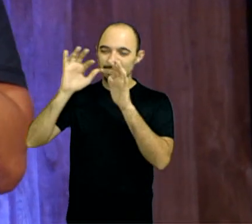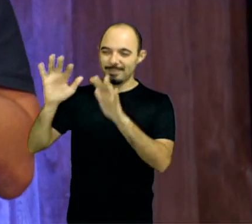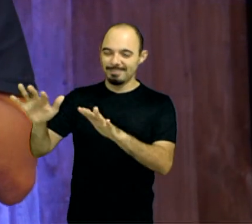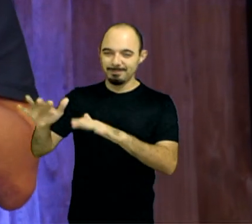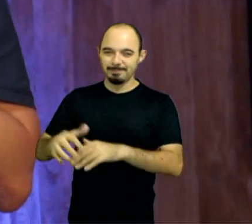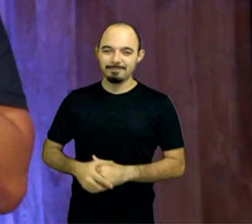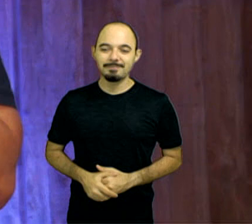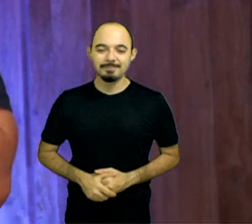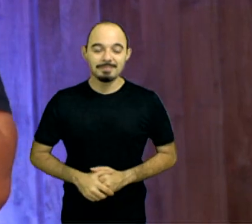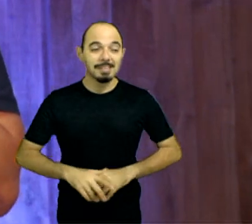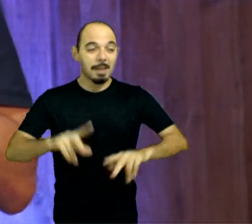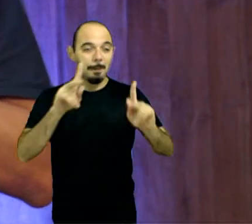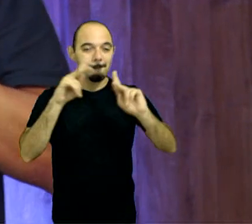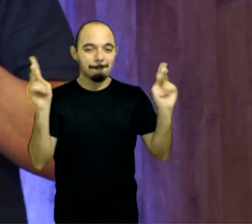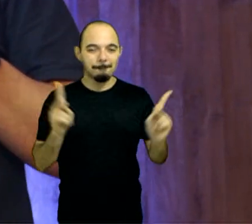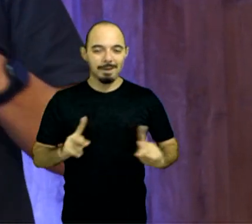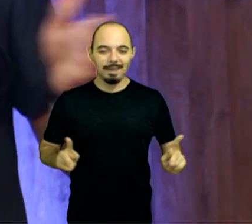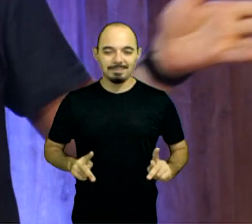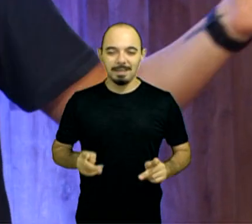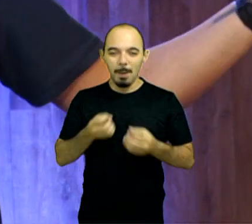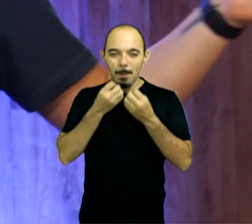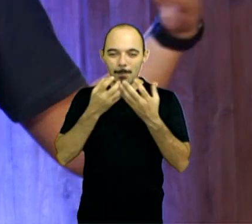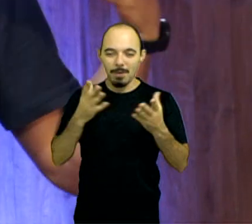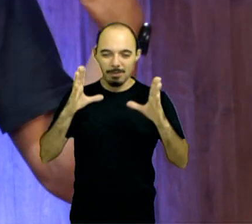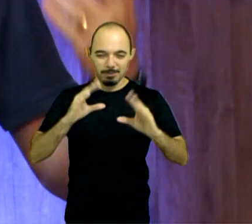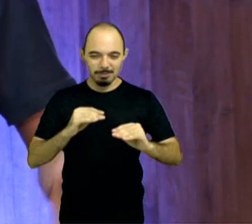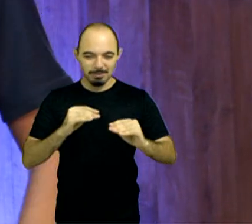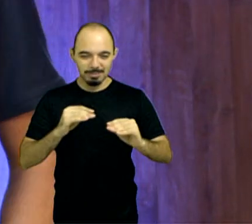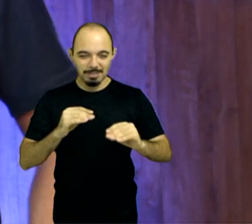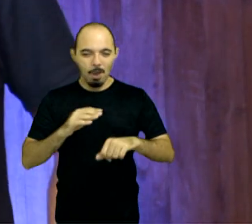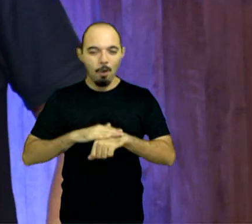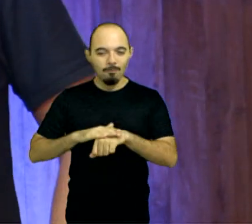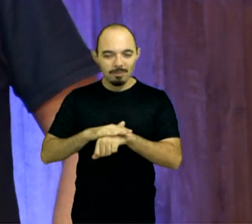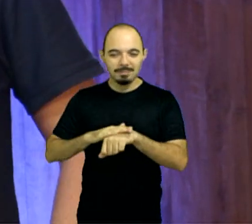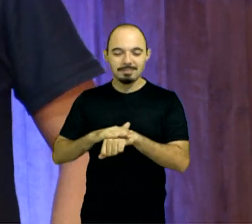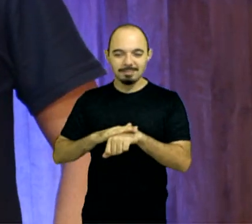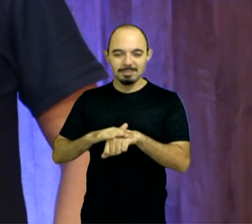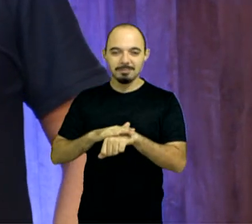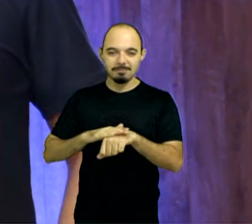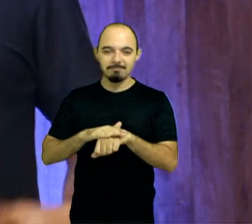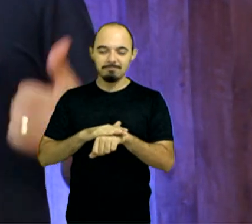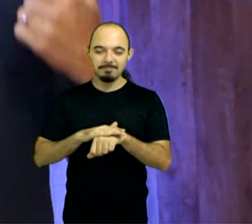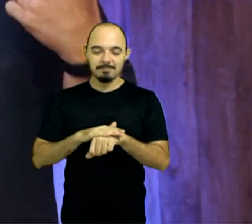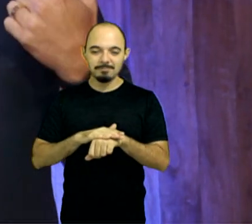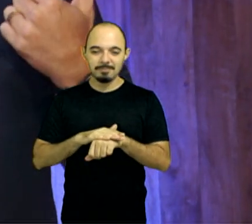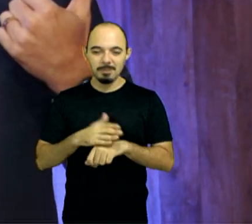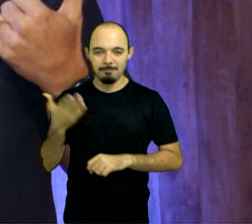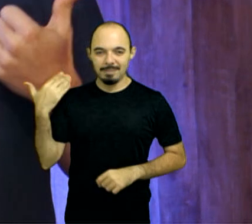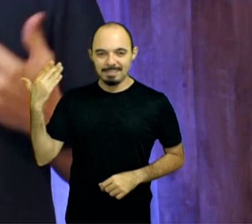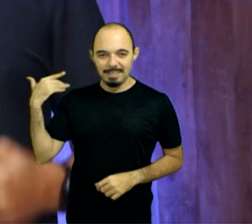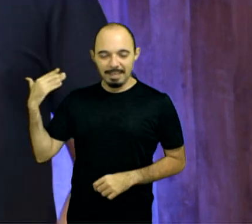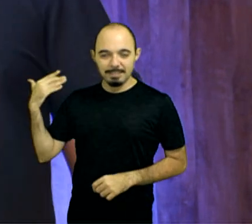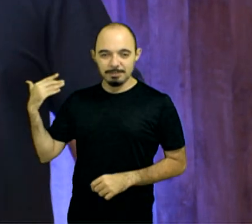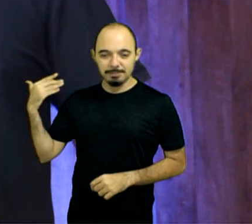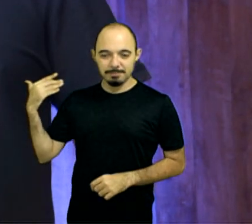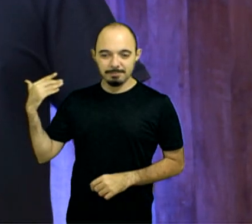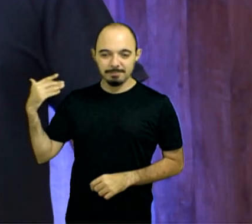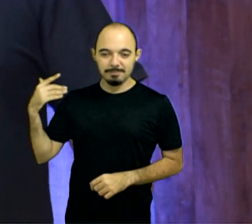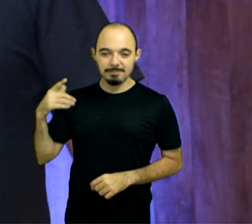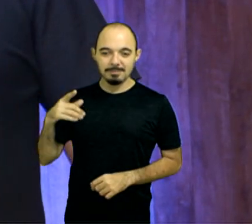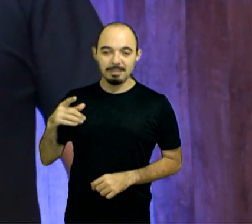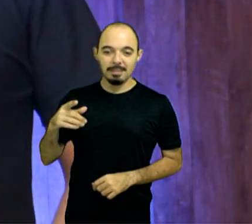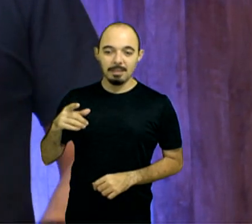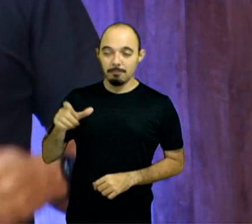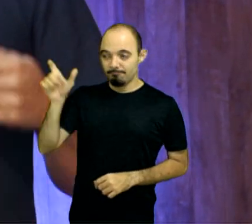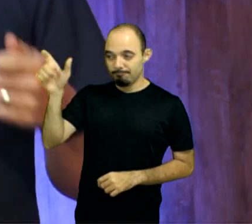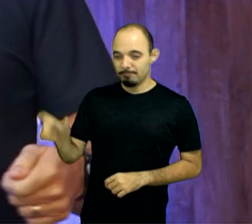Paz, boa noite. Eu converso muito com o Marcelinho já há muito tempo atrás, né? E ele sempre conta os milagres dele. E